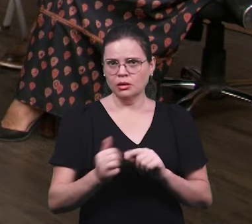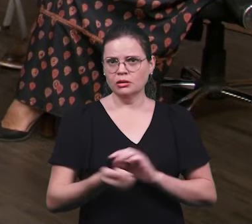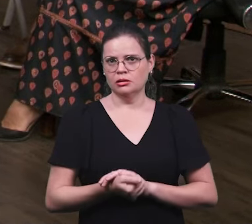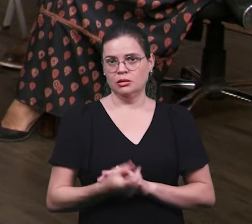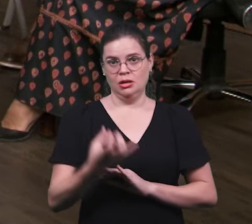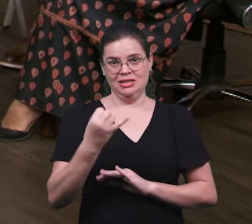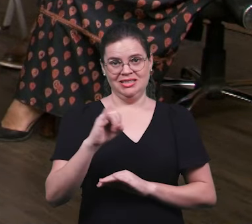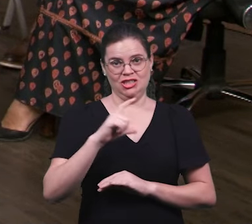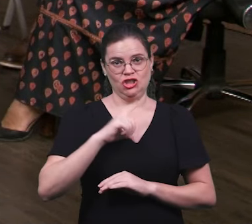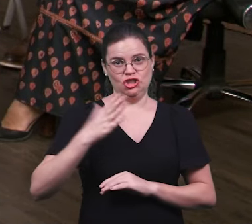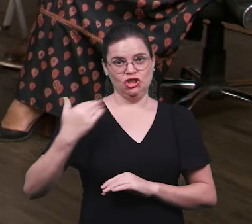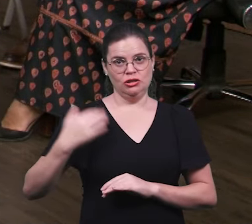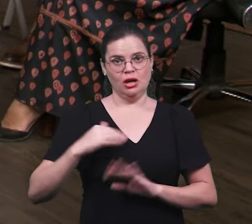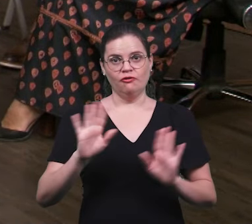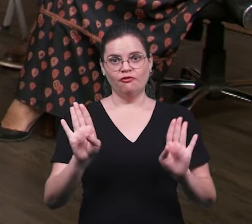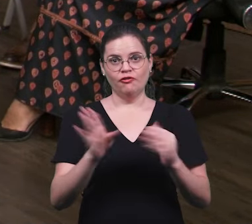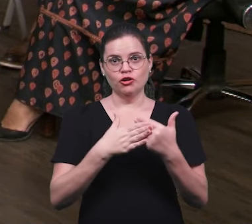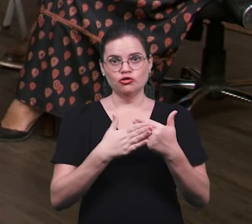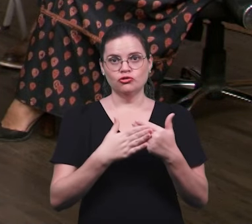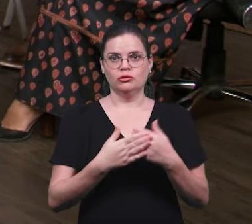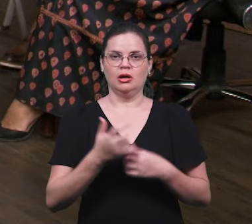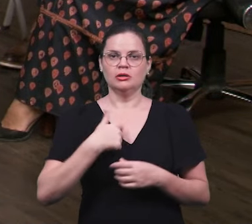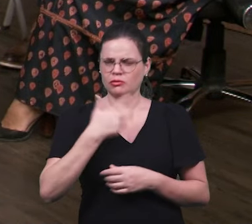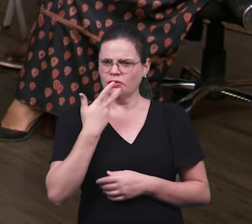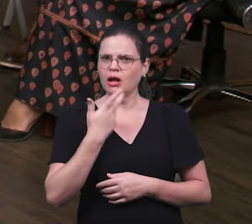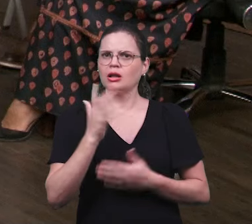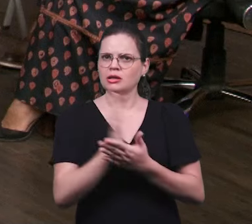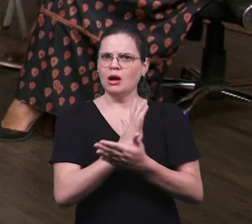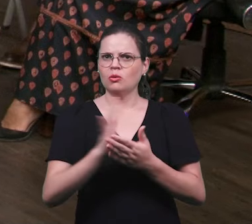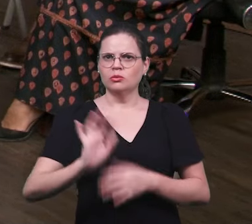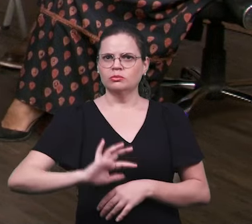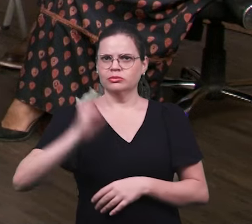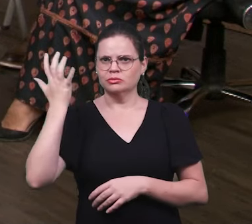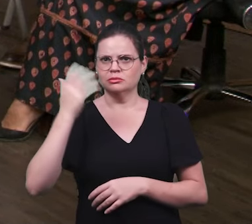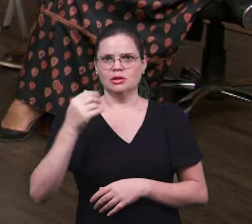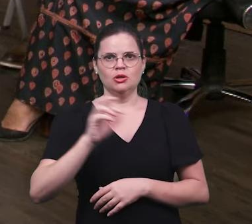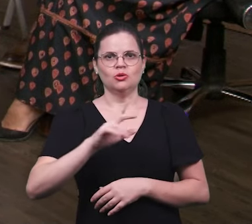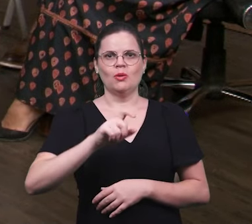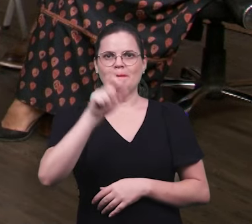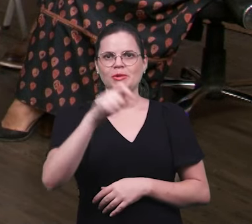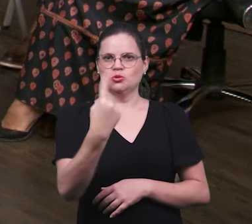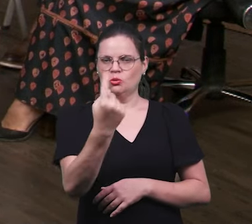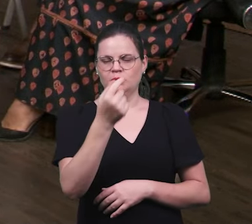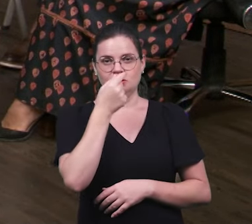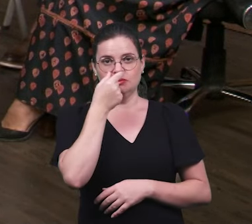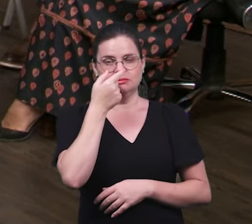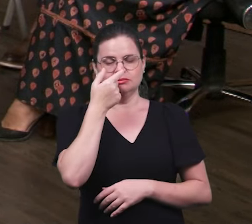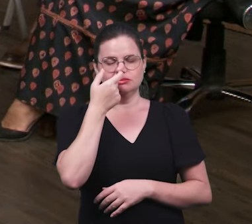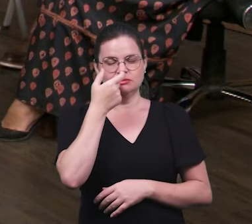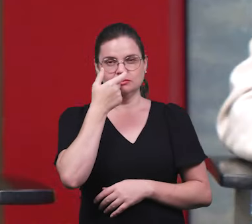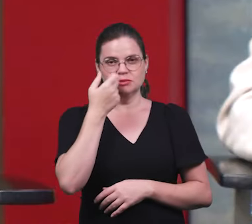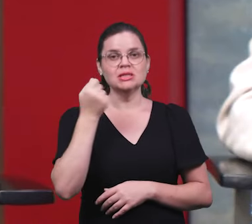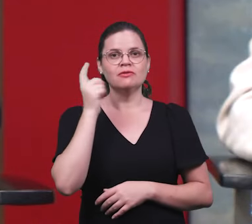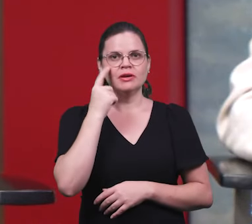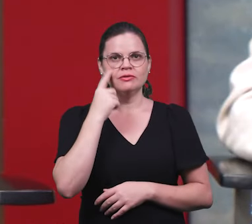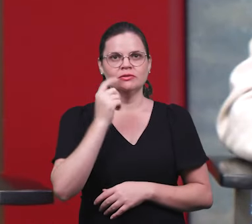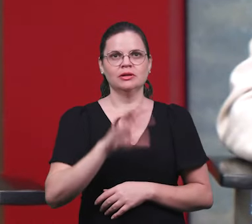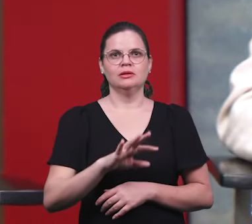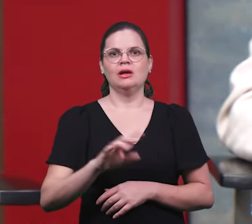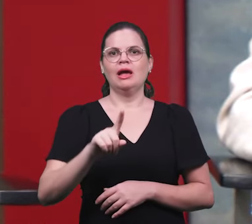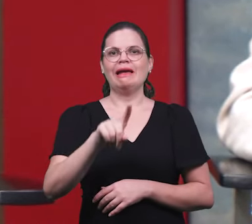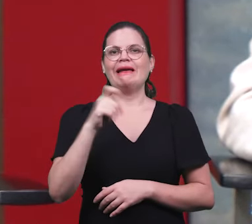se tinha, a igreja acabou. Estou falando de alguns casos, estou falando de alguém específico, não. De alguns casos, você vai ver, não,